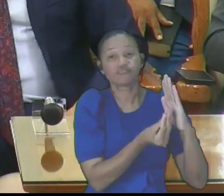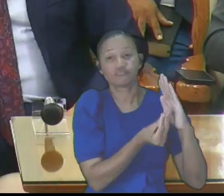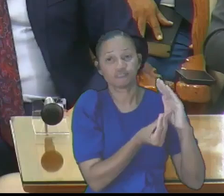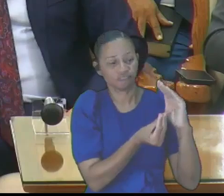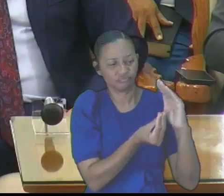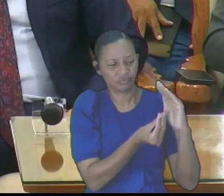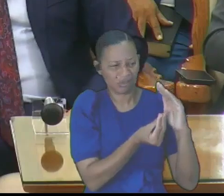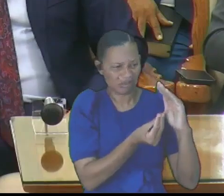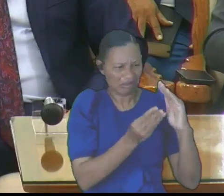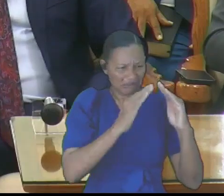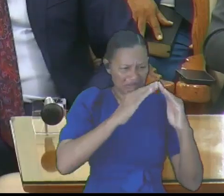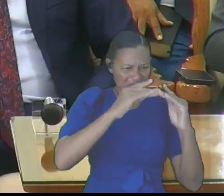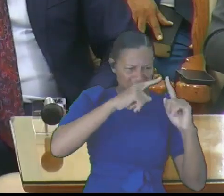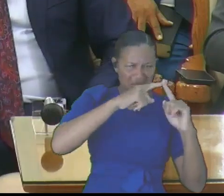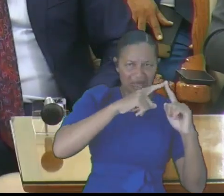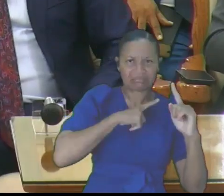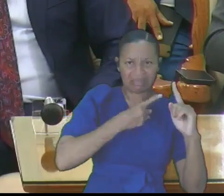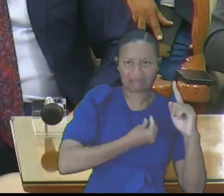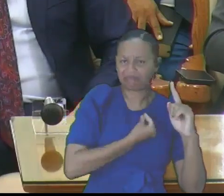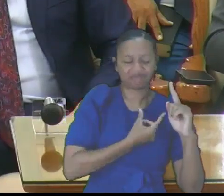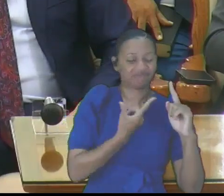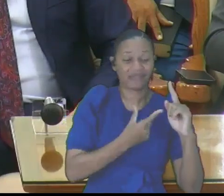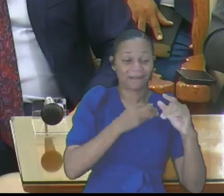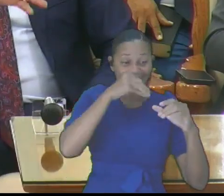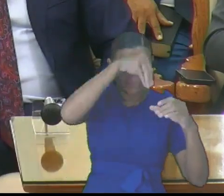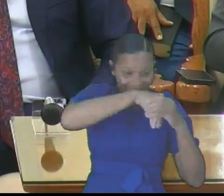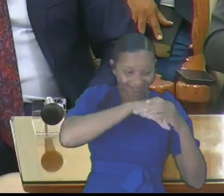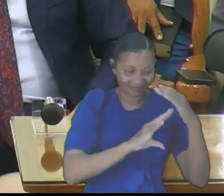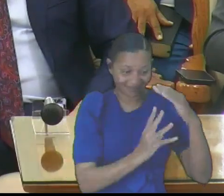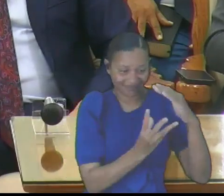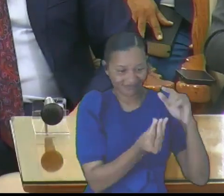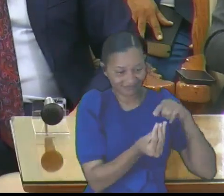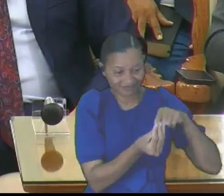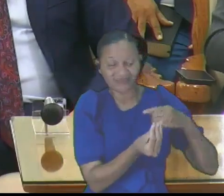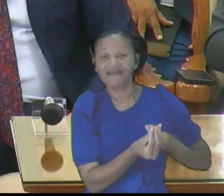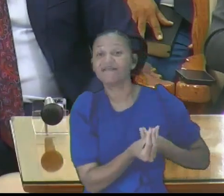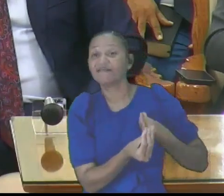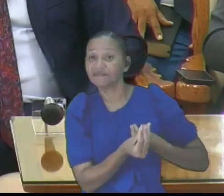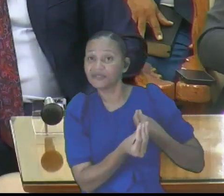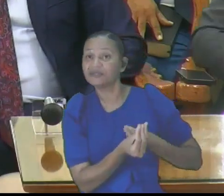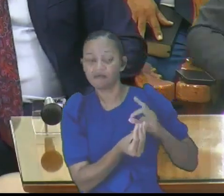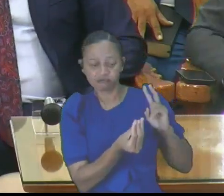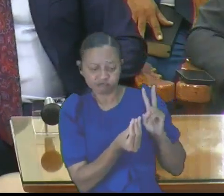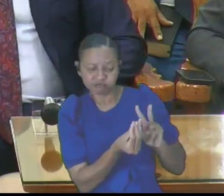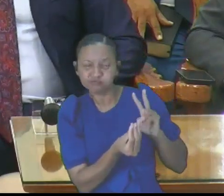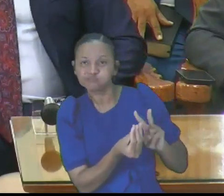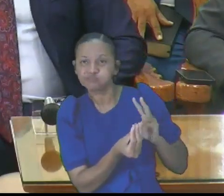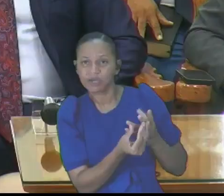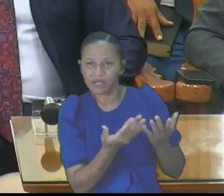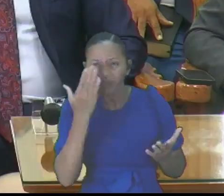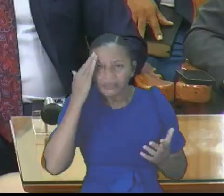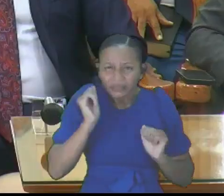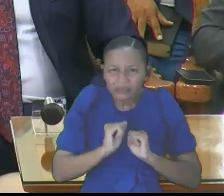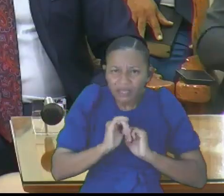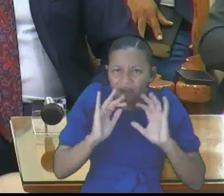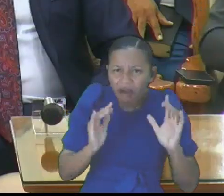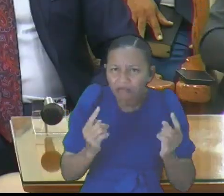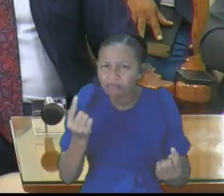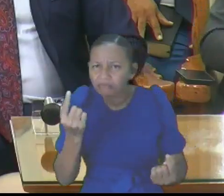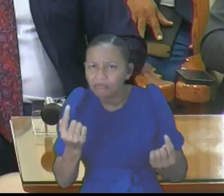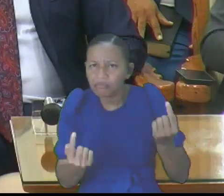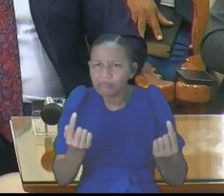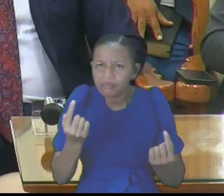tem vida, o templo não tem vida, mas a vida está dentro do templo, que é a igreja do Senhor, a glória do Senhor. Os irmãos estão entendendo, meus amados